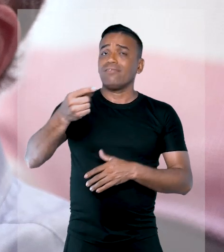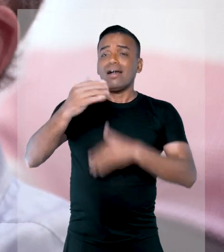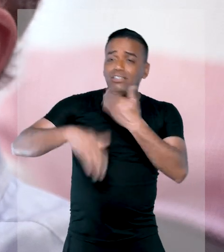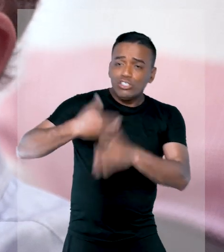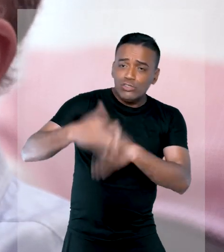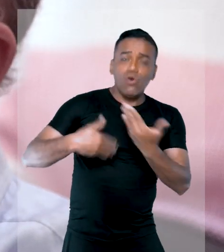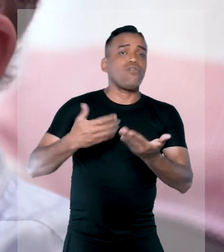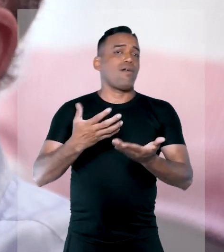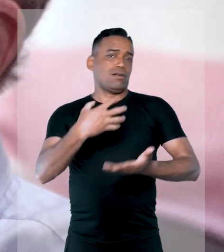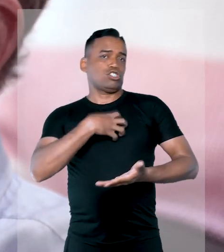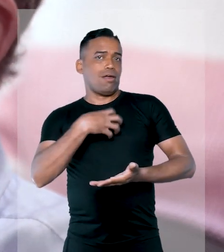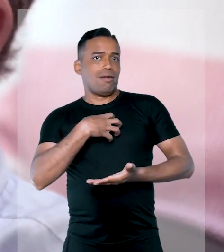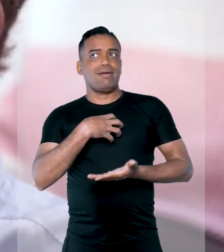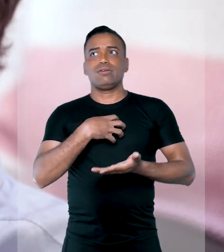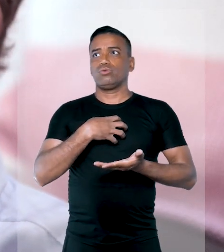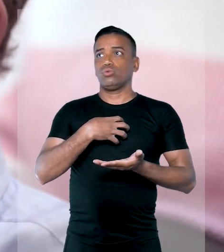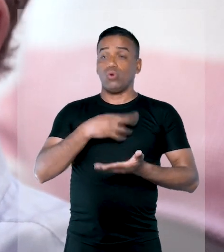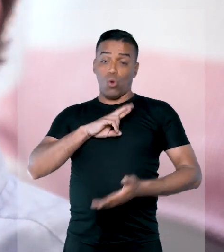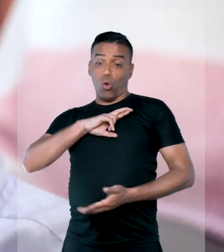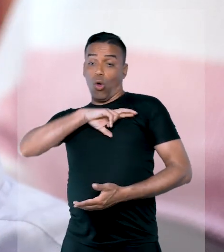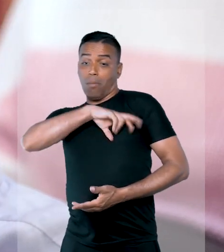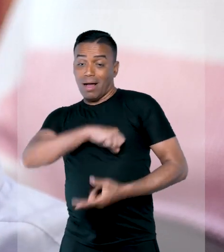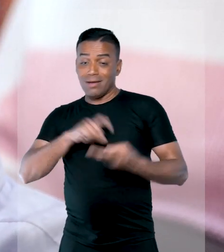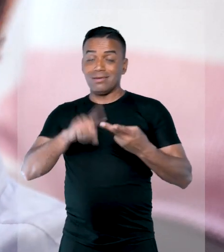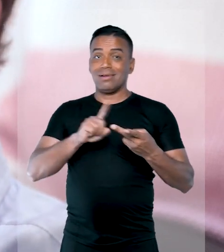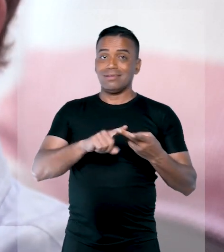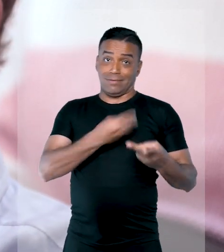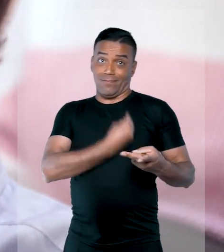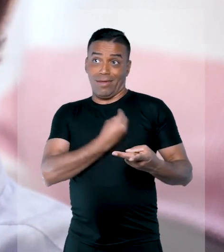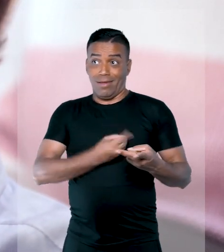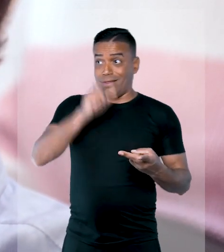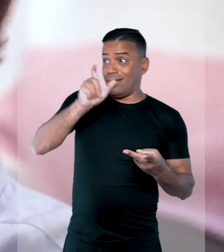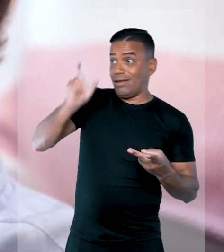desenvolver mais? Romancista, biógrafa,